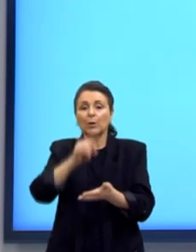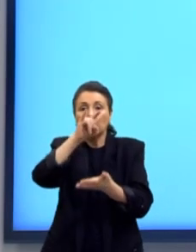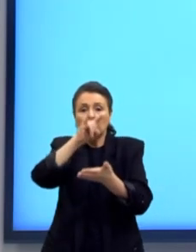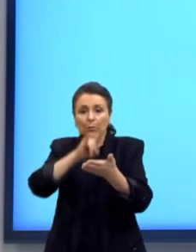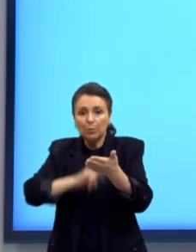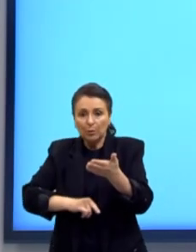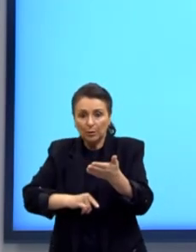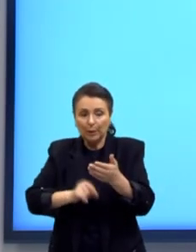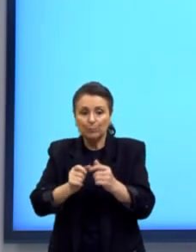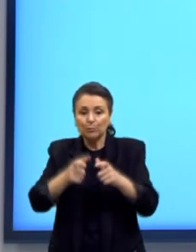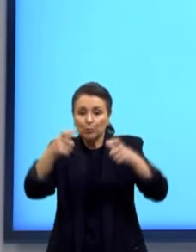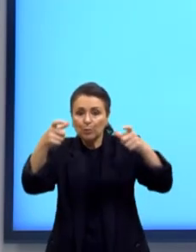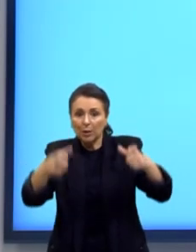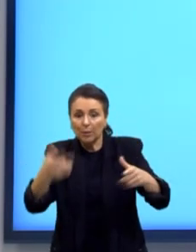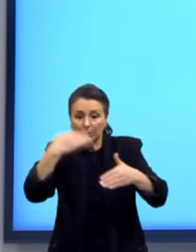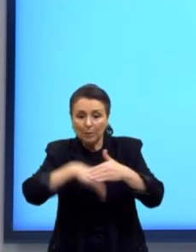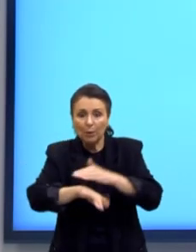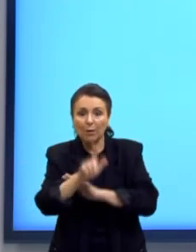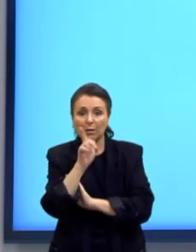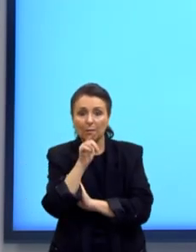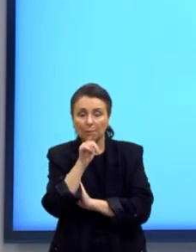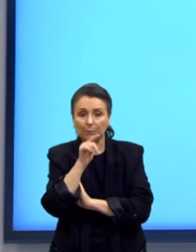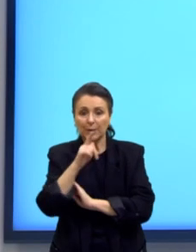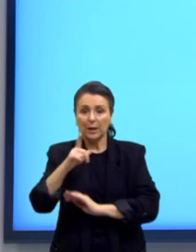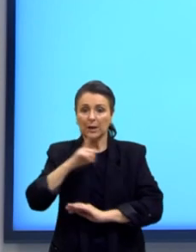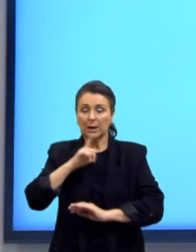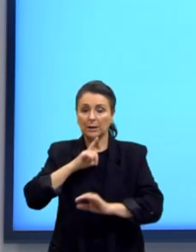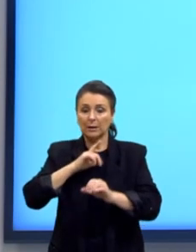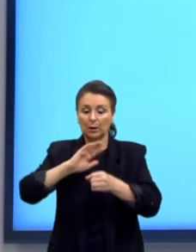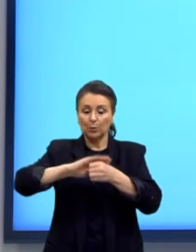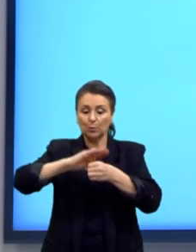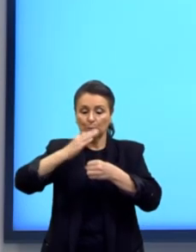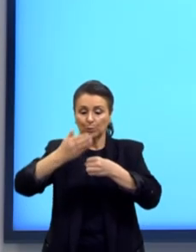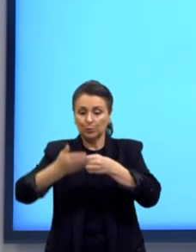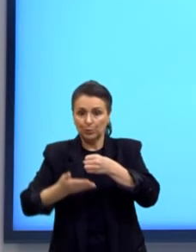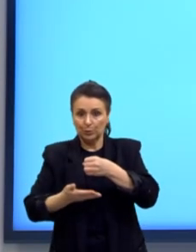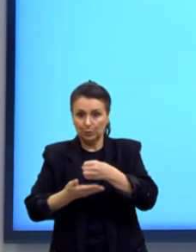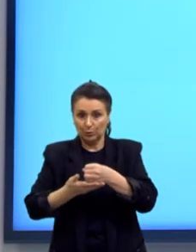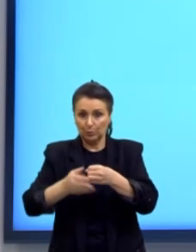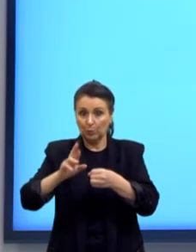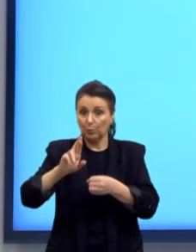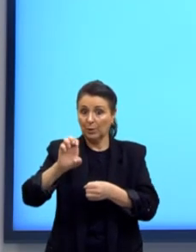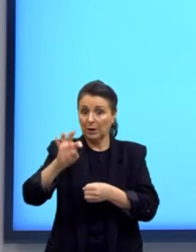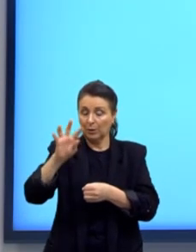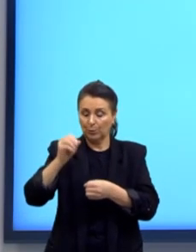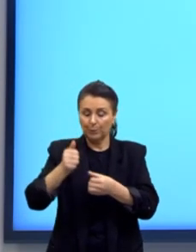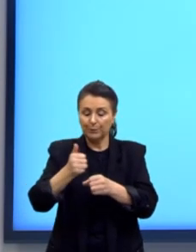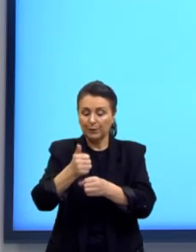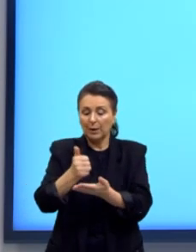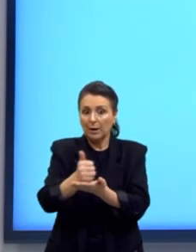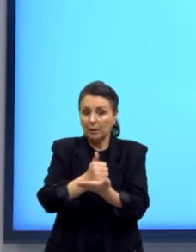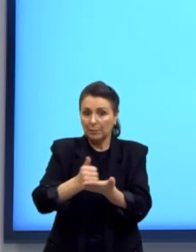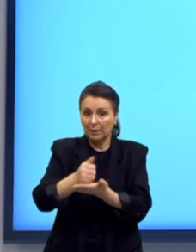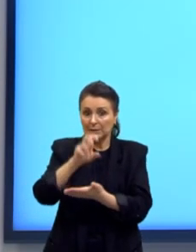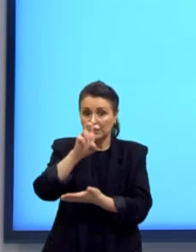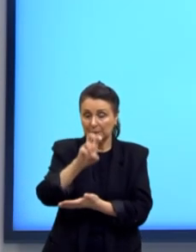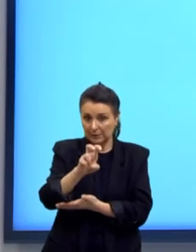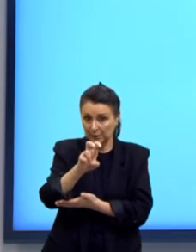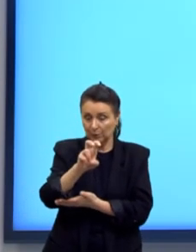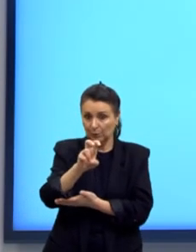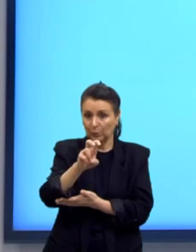de um reservatório ele deverá ter a forma de um cilindro circular reto cuja base tem a 5m de